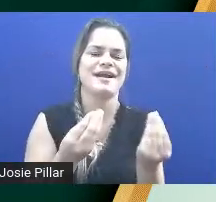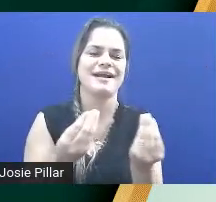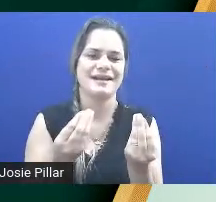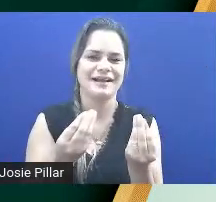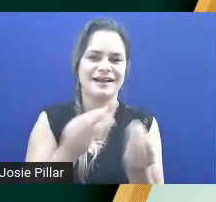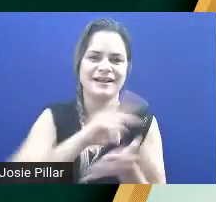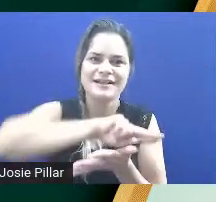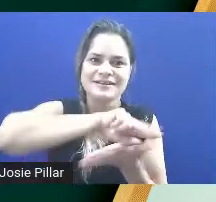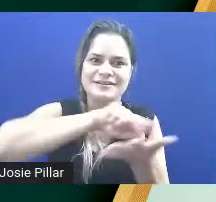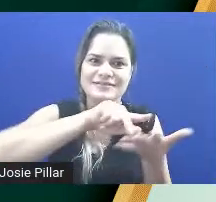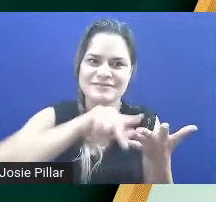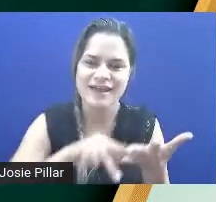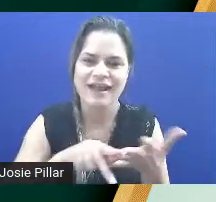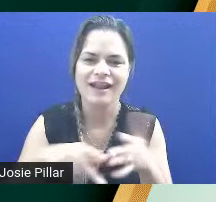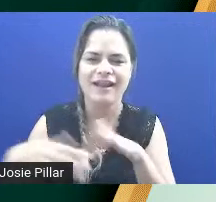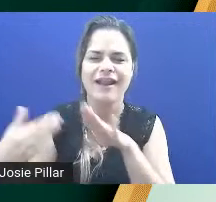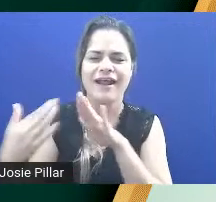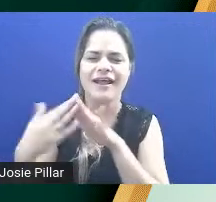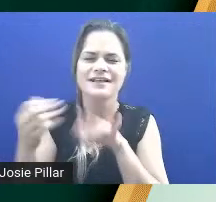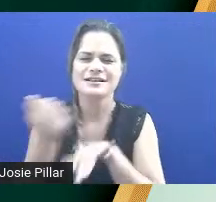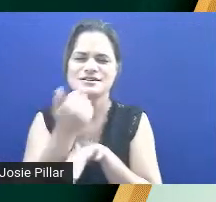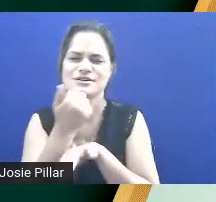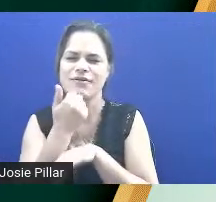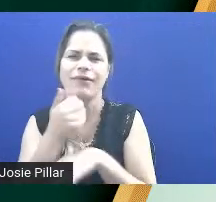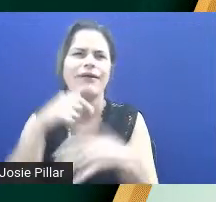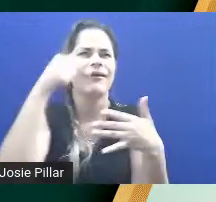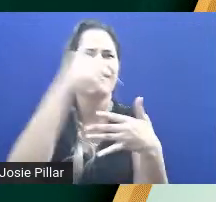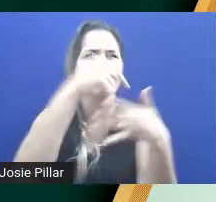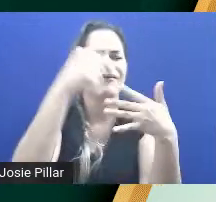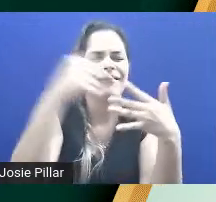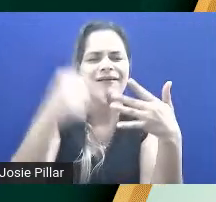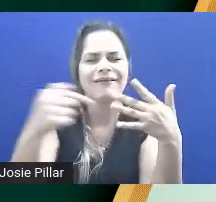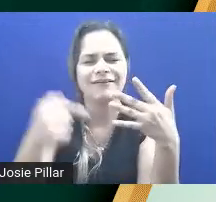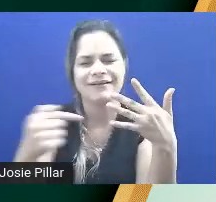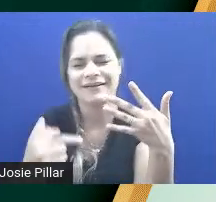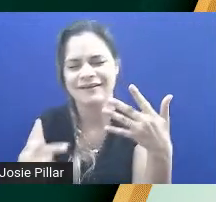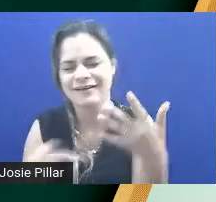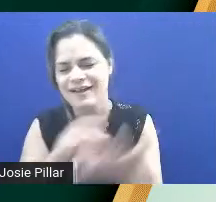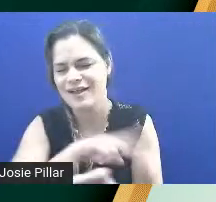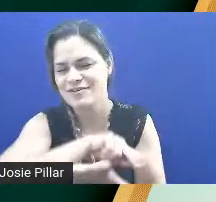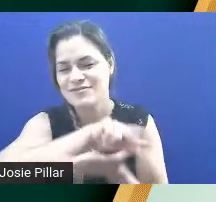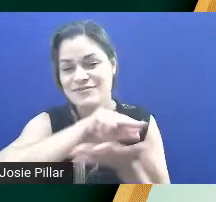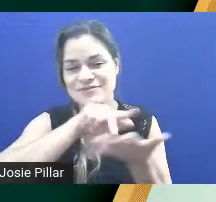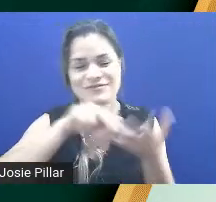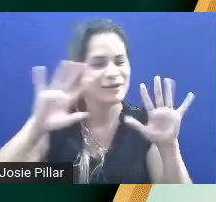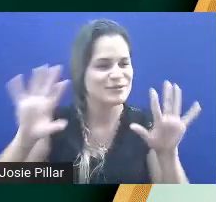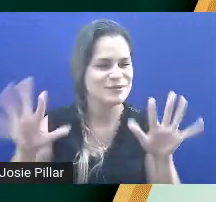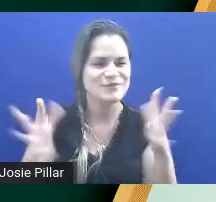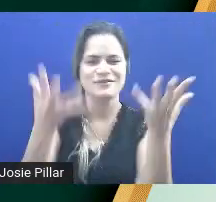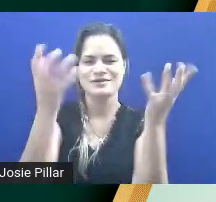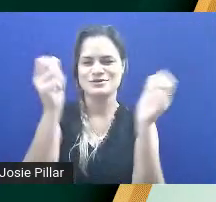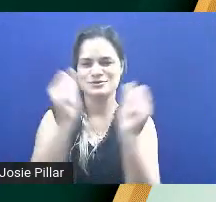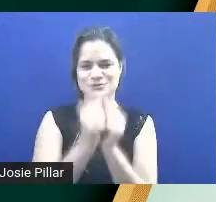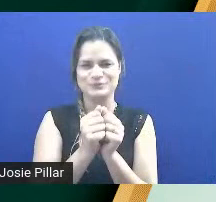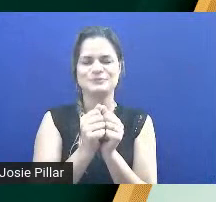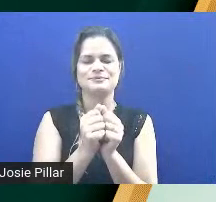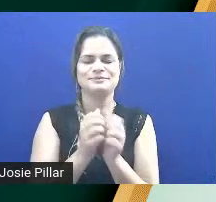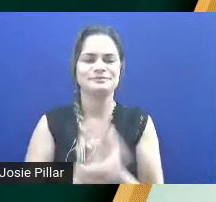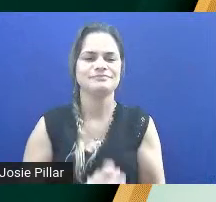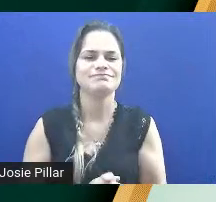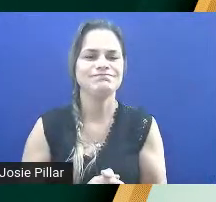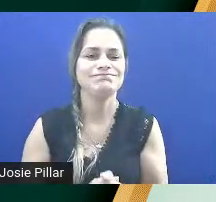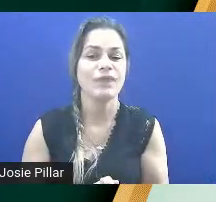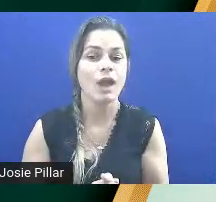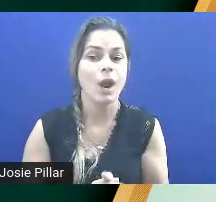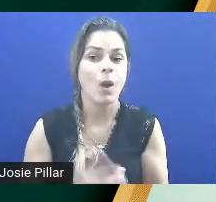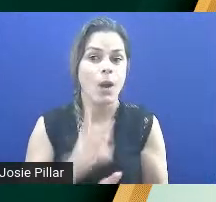de Pedra, Bar do Reci, Praça do Barão e October Vets, mundo afora que o digo. Tudo o que parecia